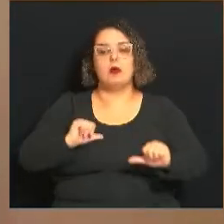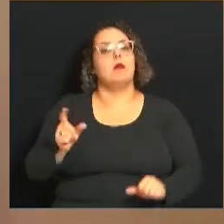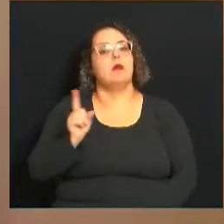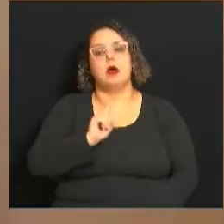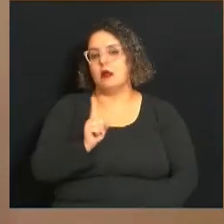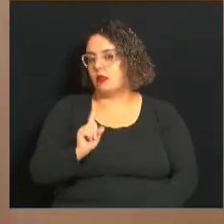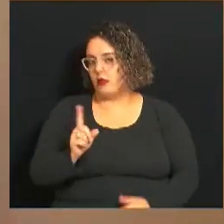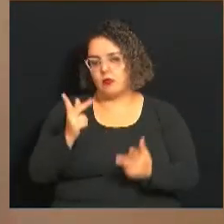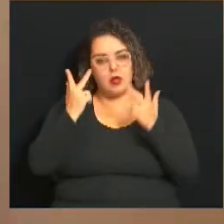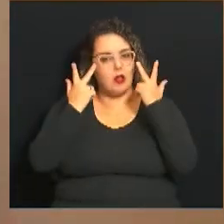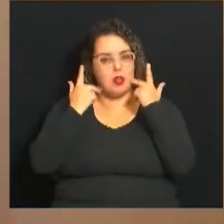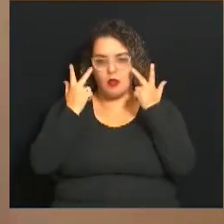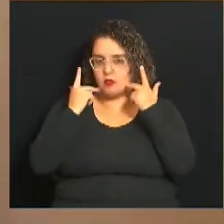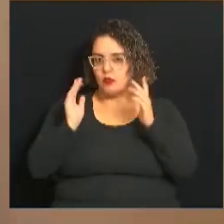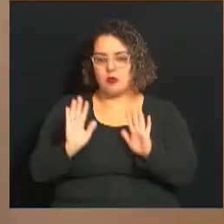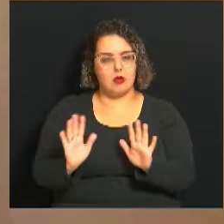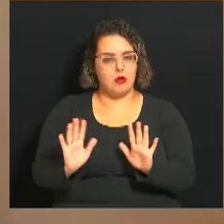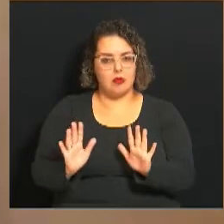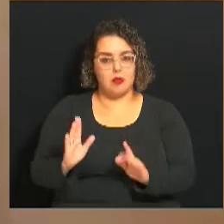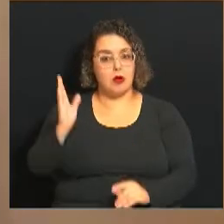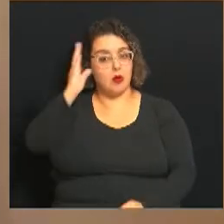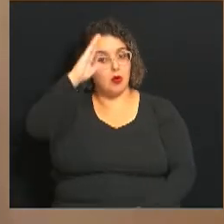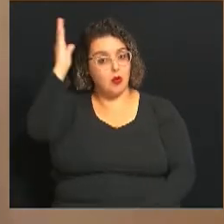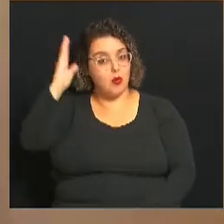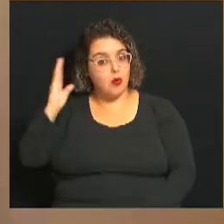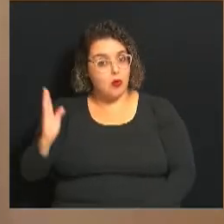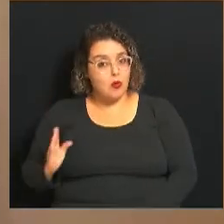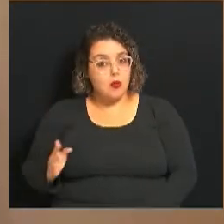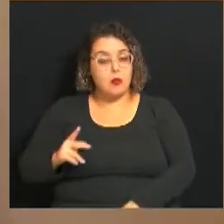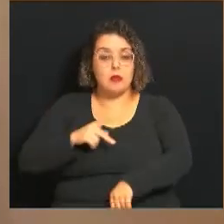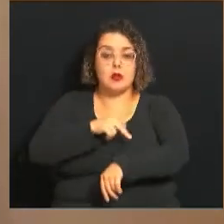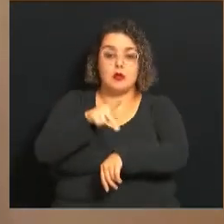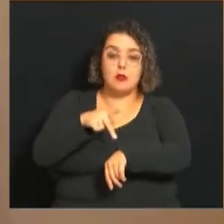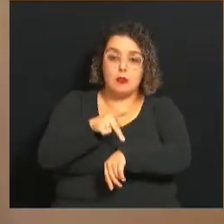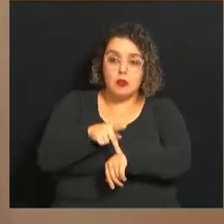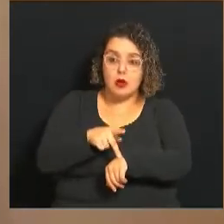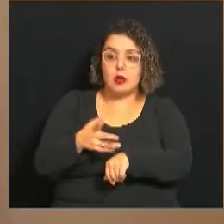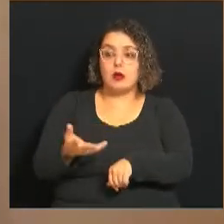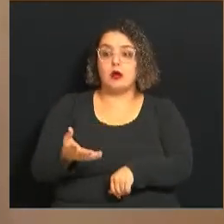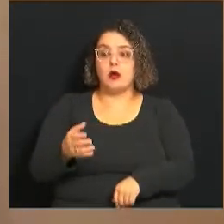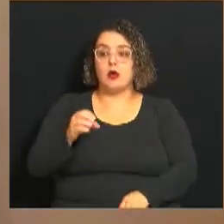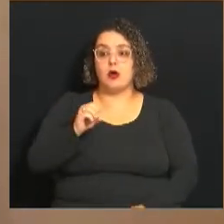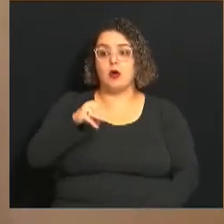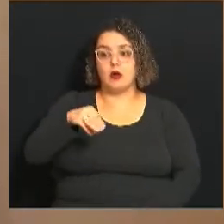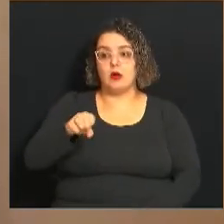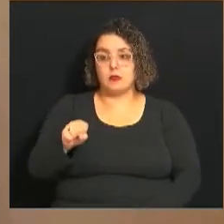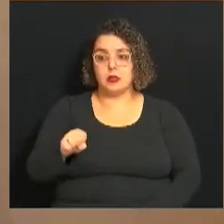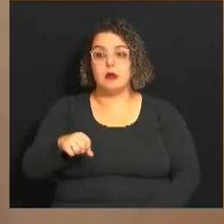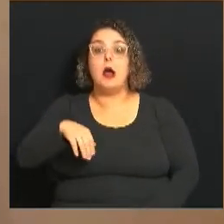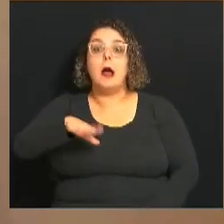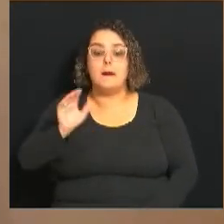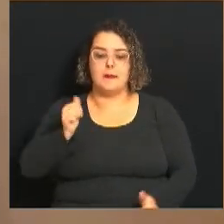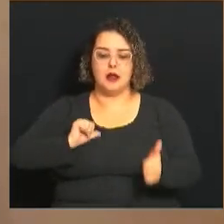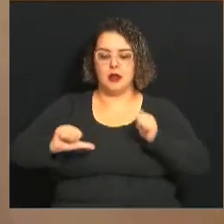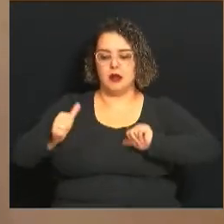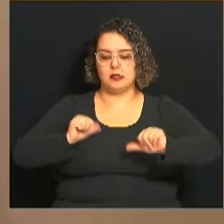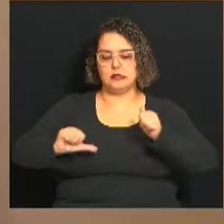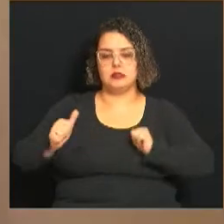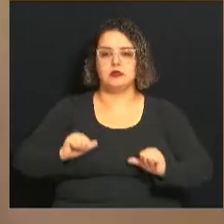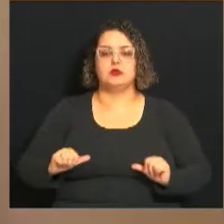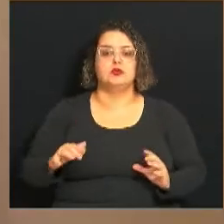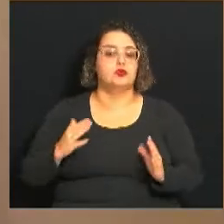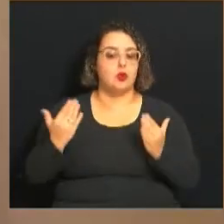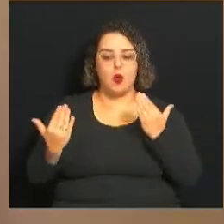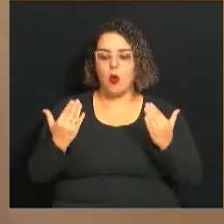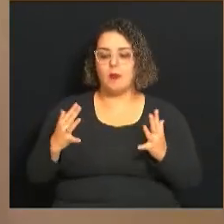natural, né? E o Brasil hoje é o país, pela OMS, mais ansioso do mundo. Então, realmente, a gente está